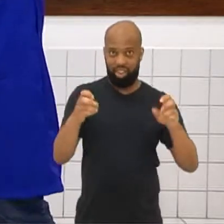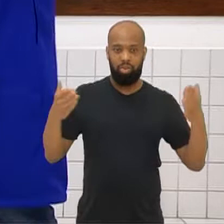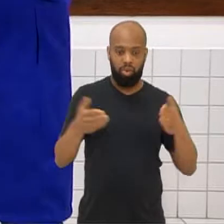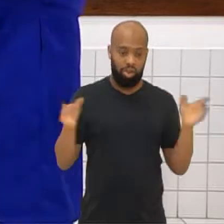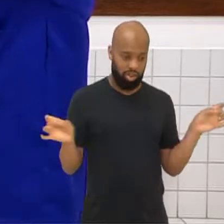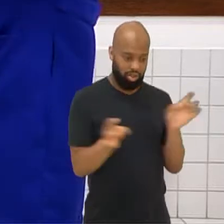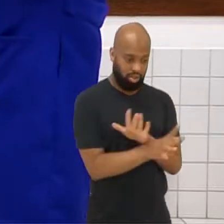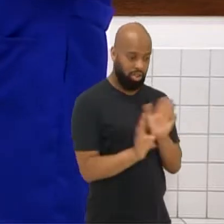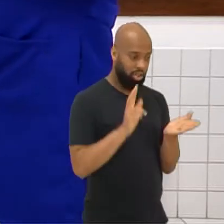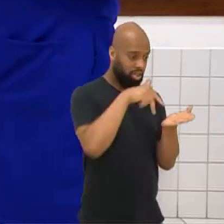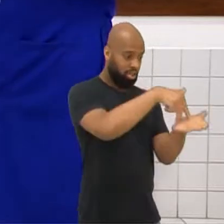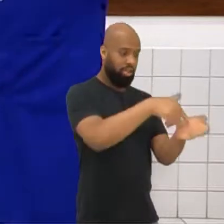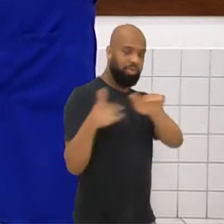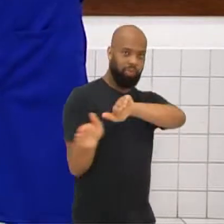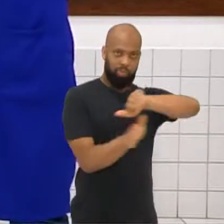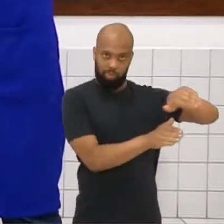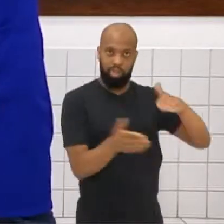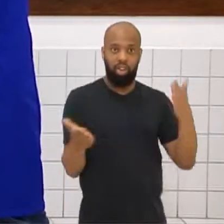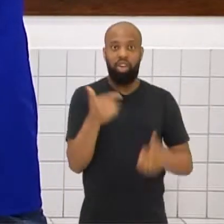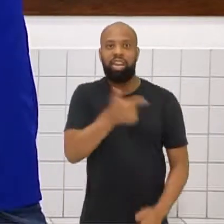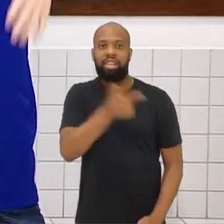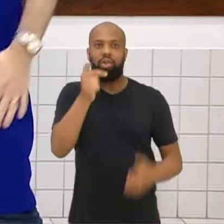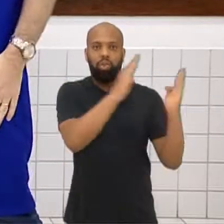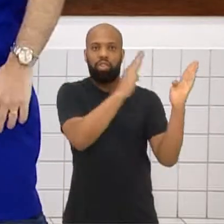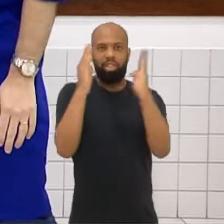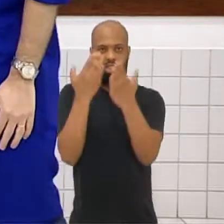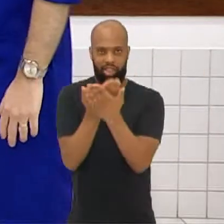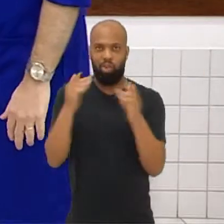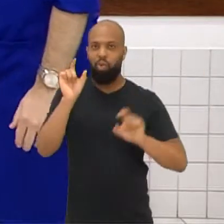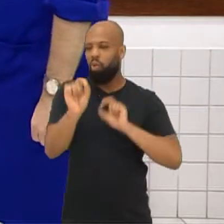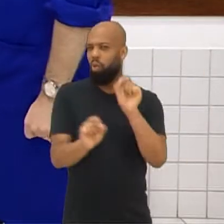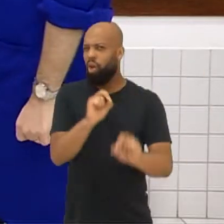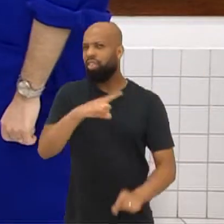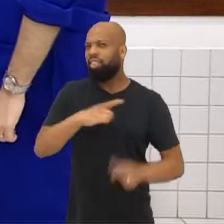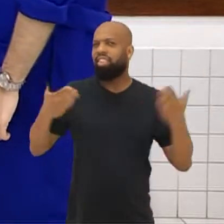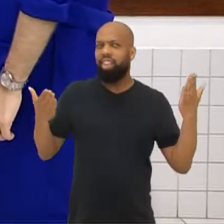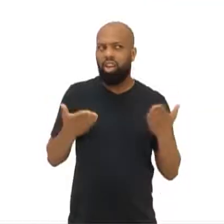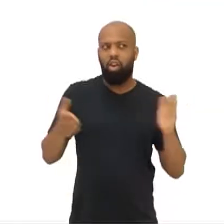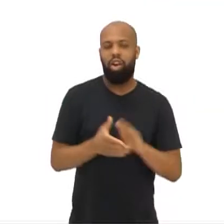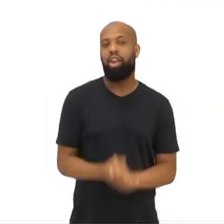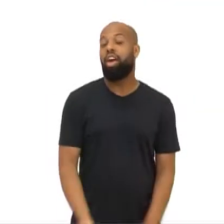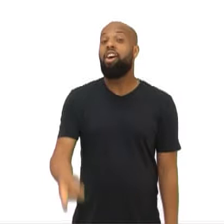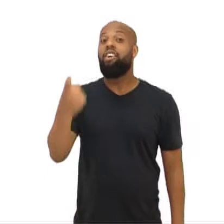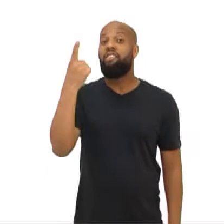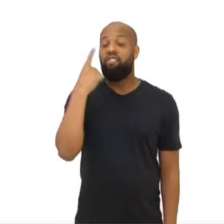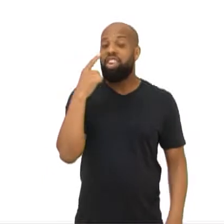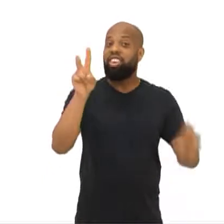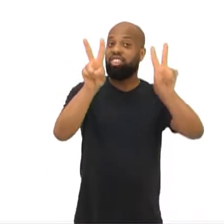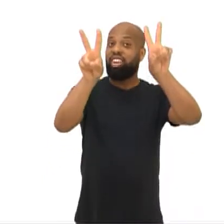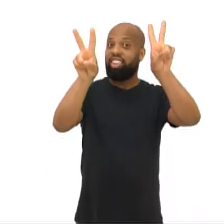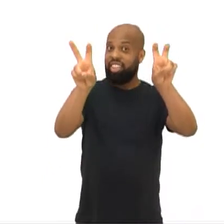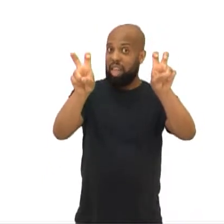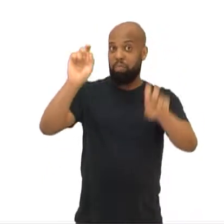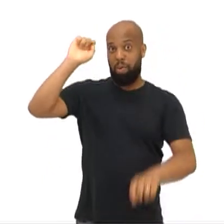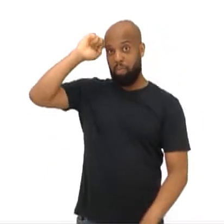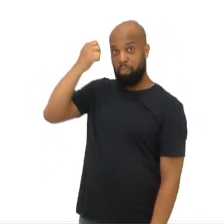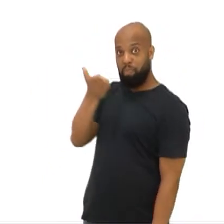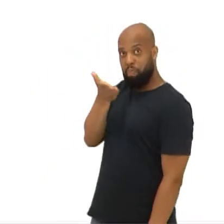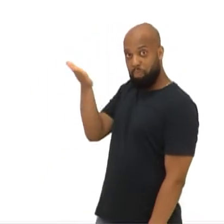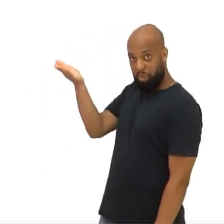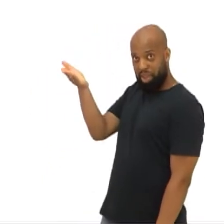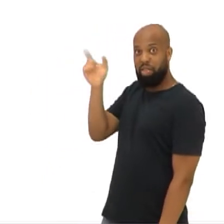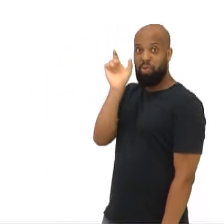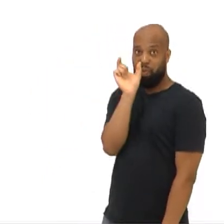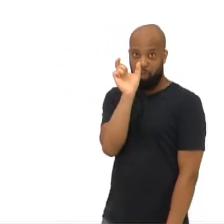terminamos a primeira parte da aula, né, professor? Sim. Agora nós vamos para a segunda parte da aula. O que a gente tem agora, professor? Nós vamos para a fenomenologia. Será que